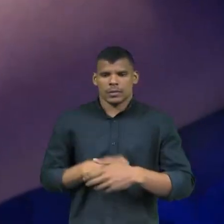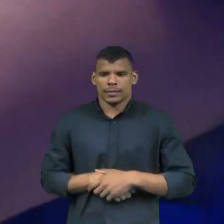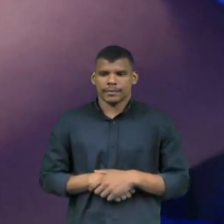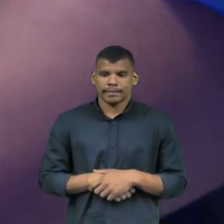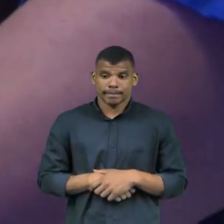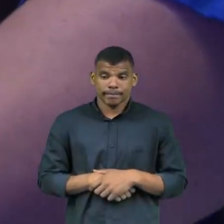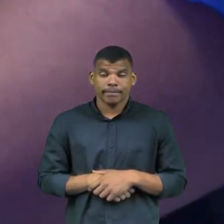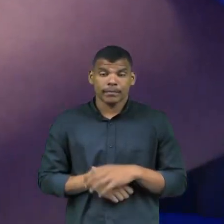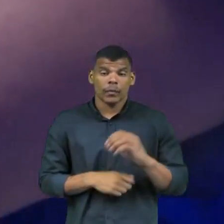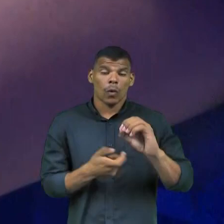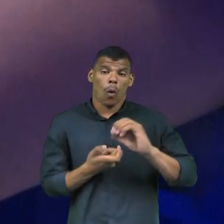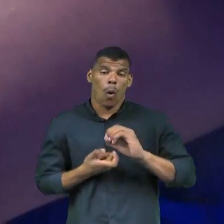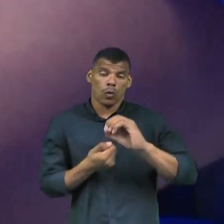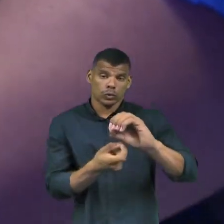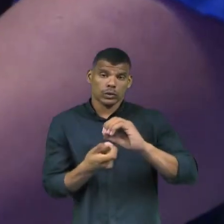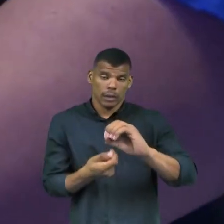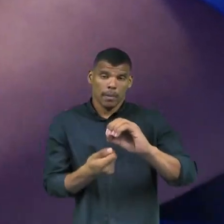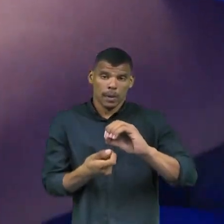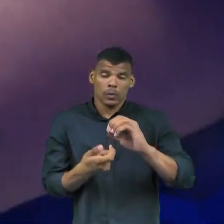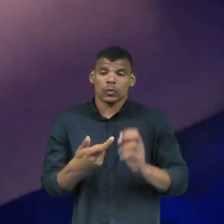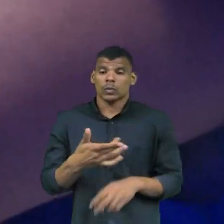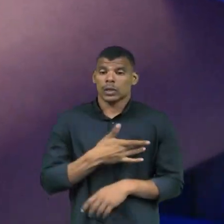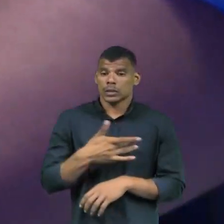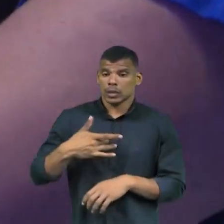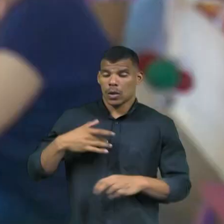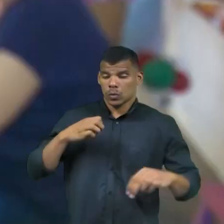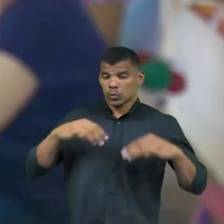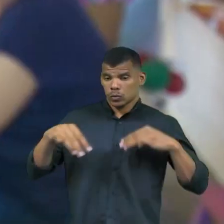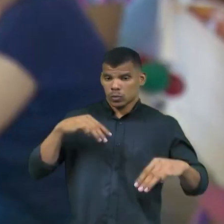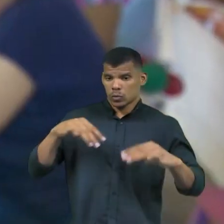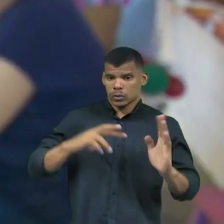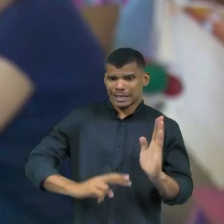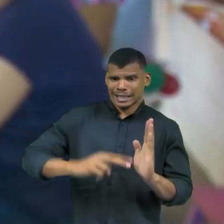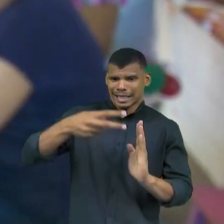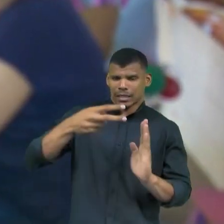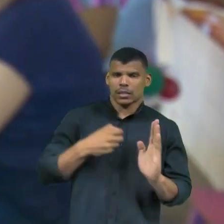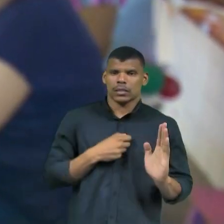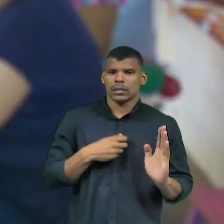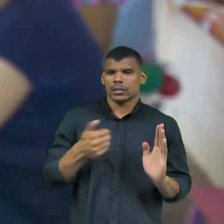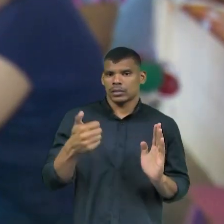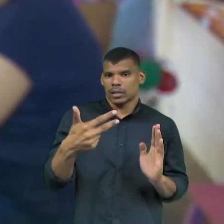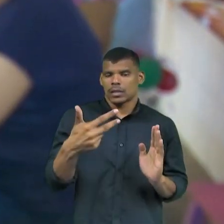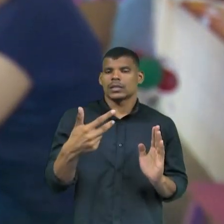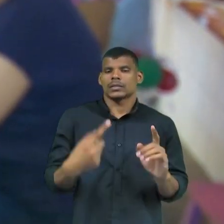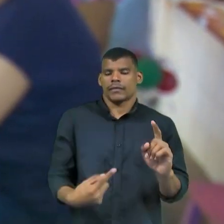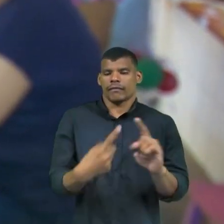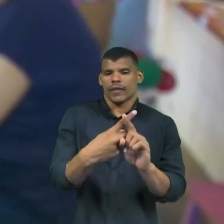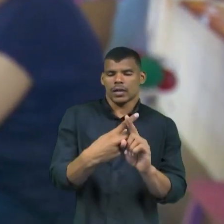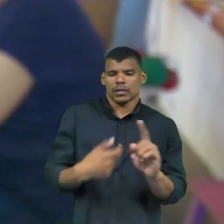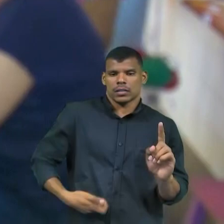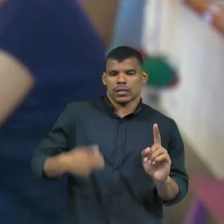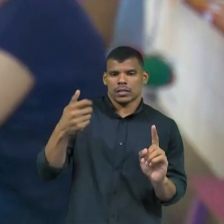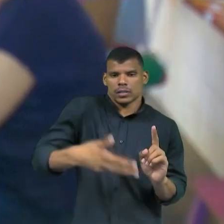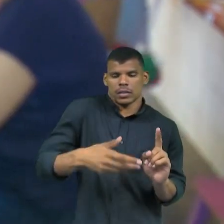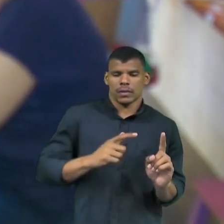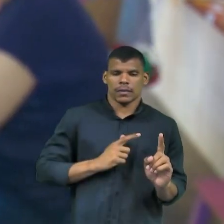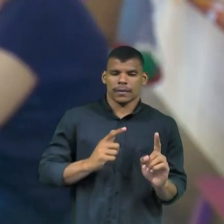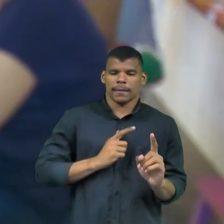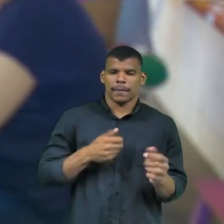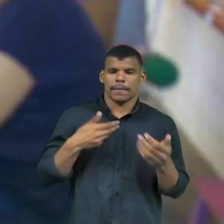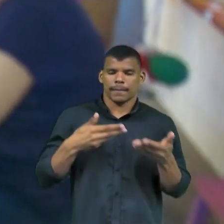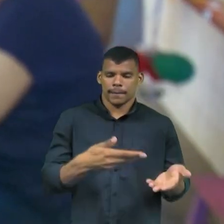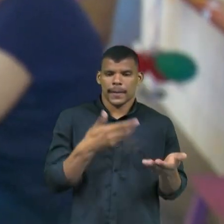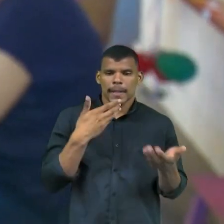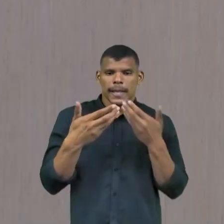no orçamento do Ministério da Saúde gerou um aumento de 13 vezes nos gastos em atendimento a